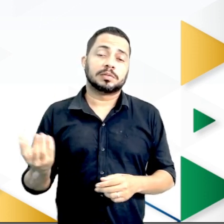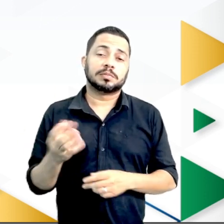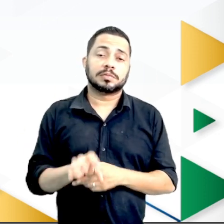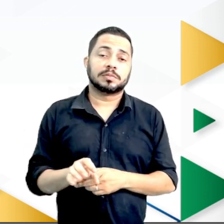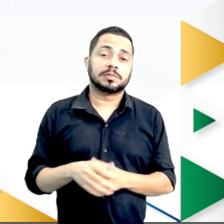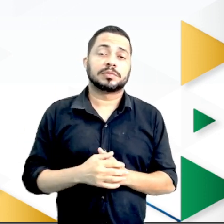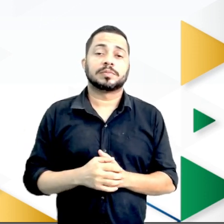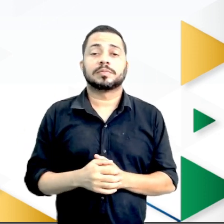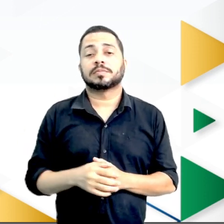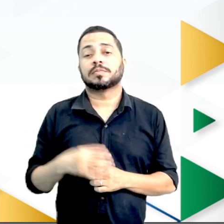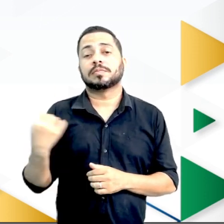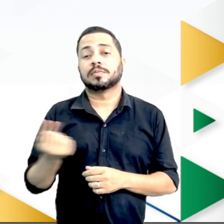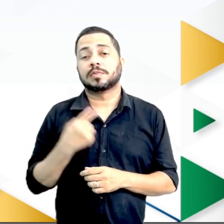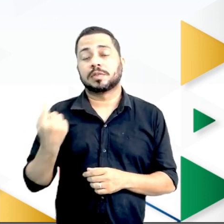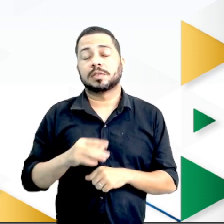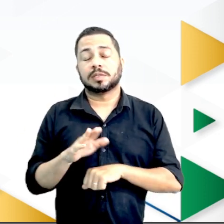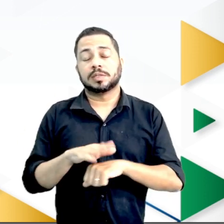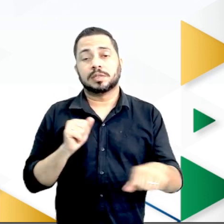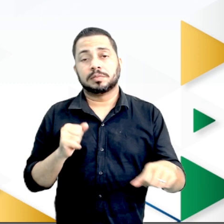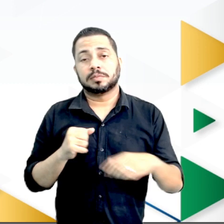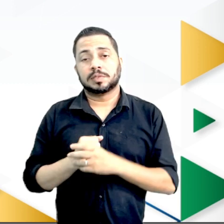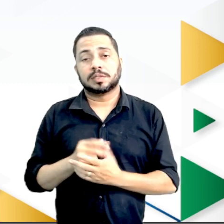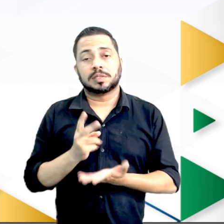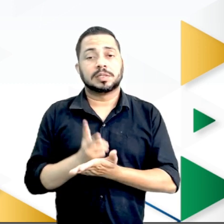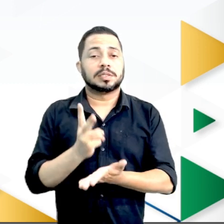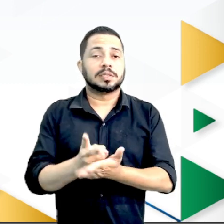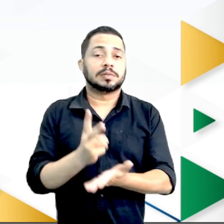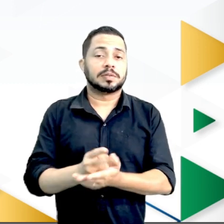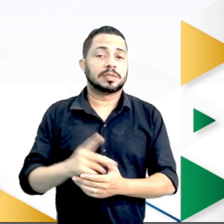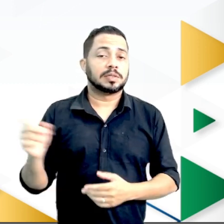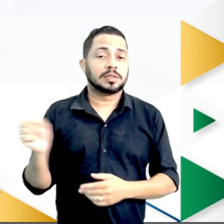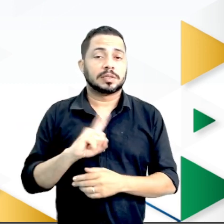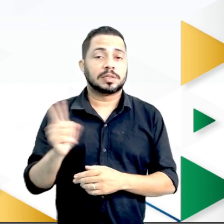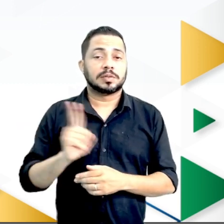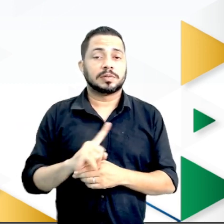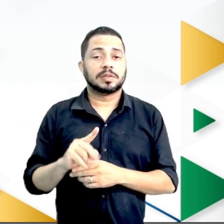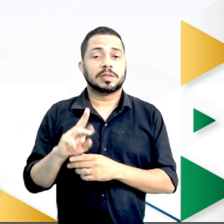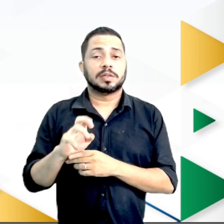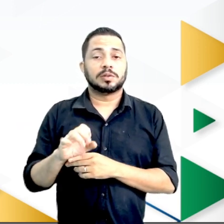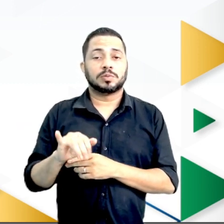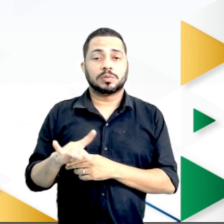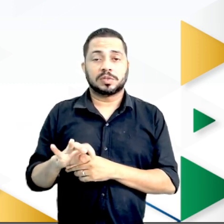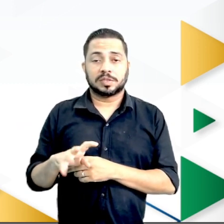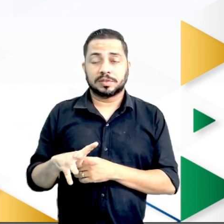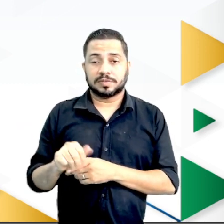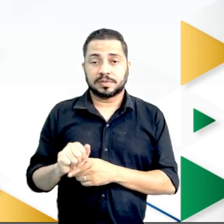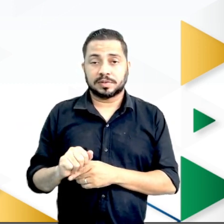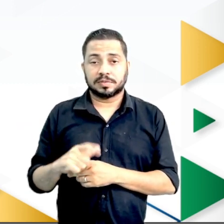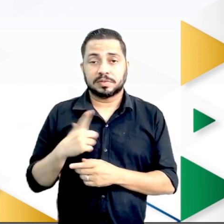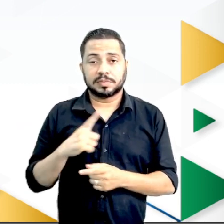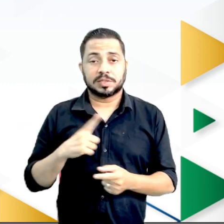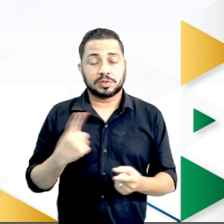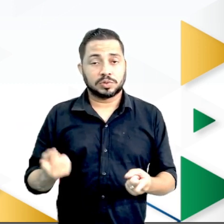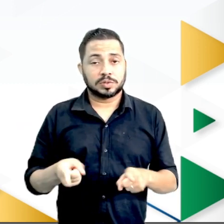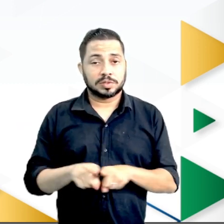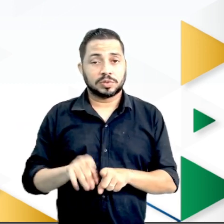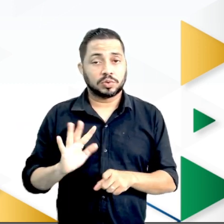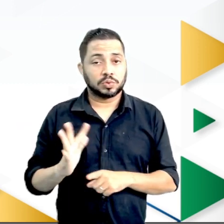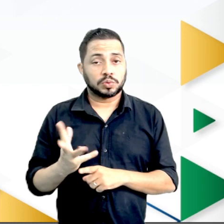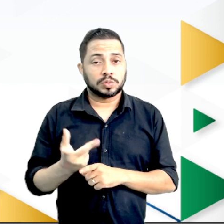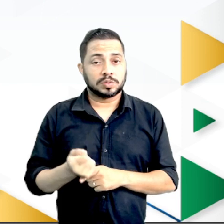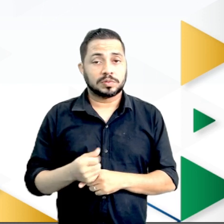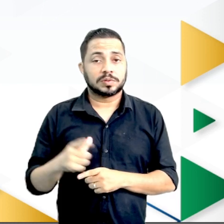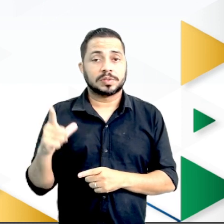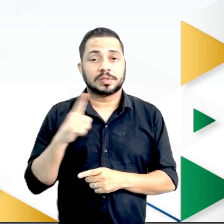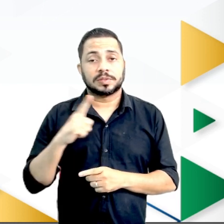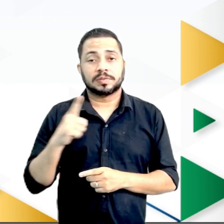essa aí, nós chamamos de sequência não recursiva. Então, vamos fazer uma associação? Toda vez que